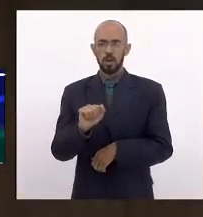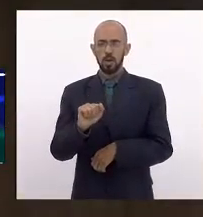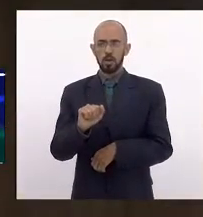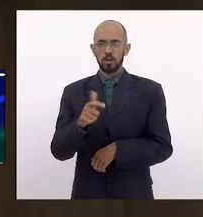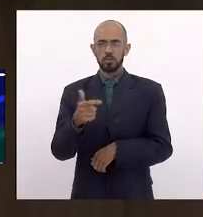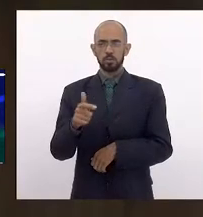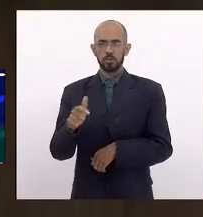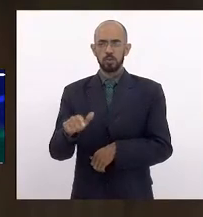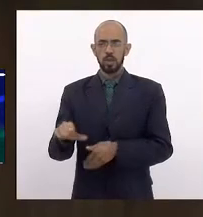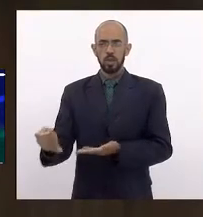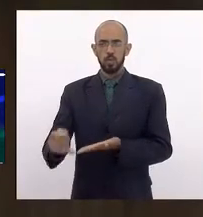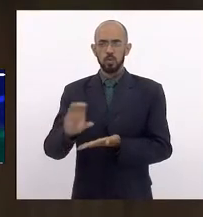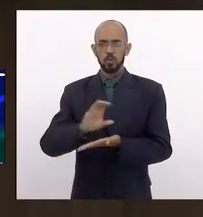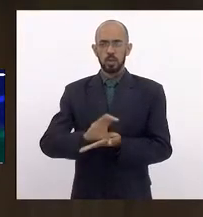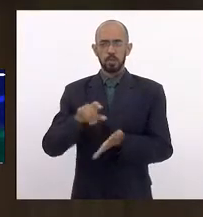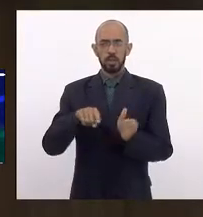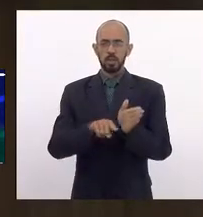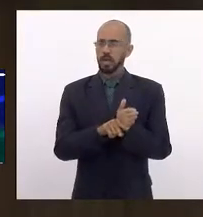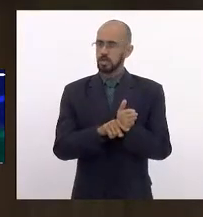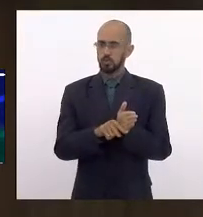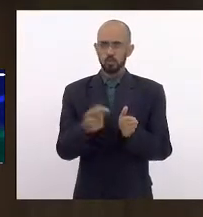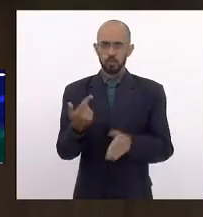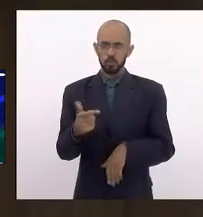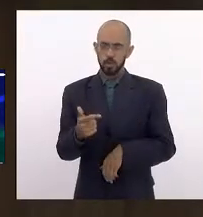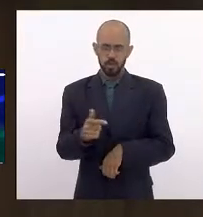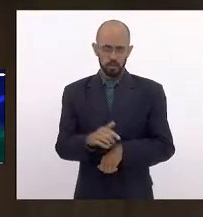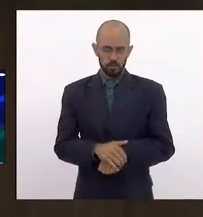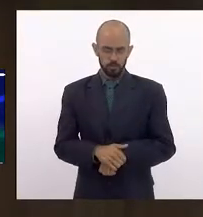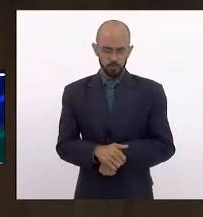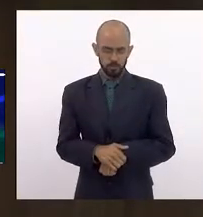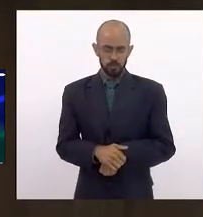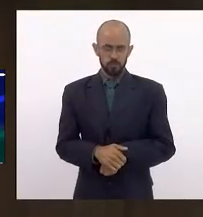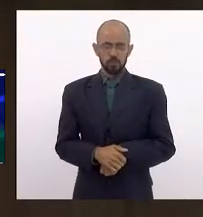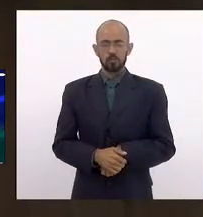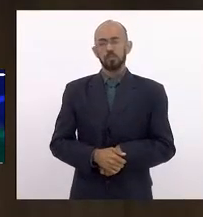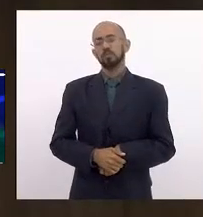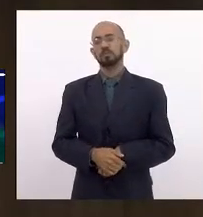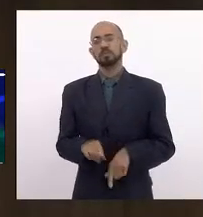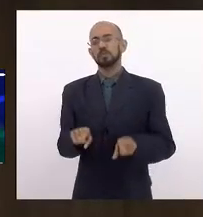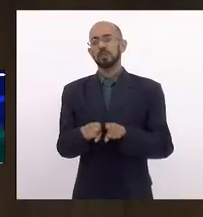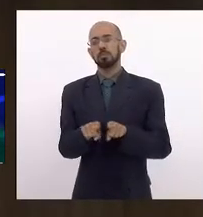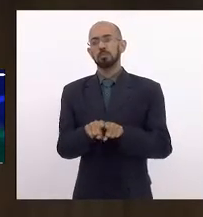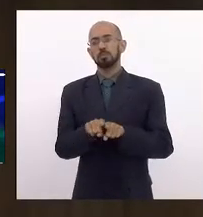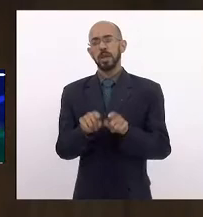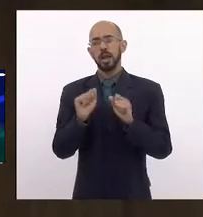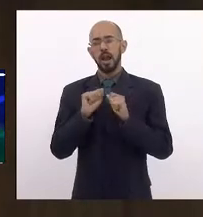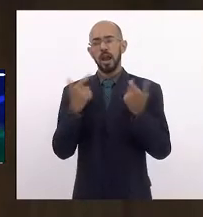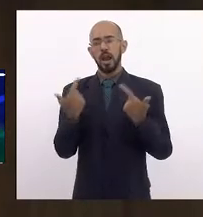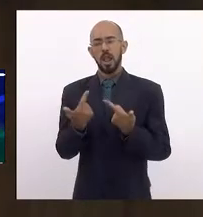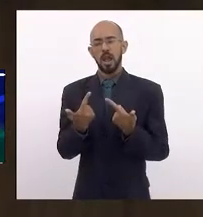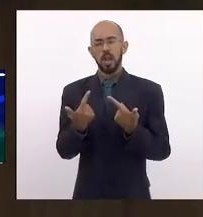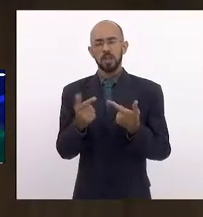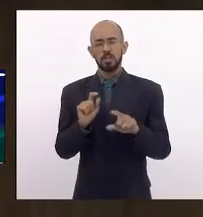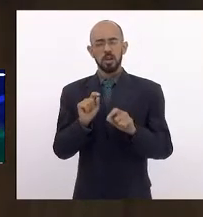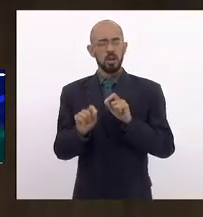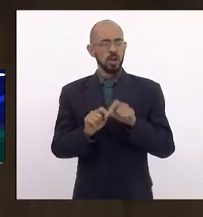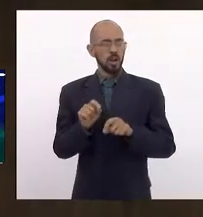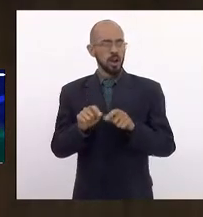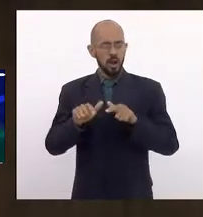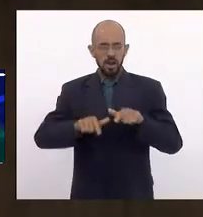orçamento deficitário de dois Assembleia legislativo já